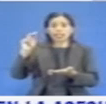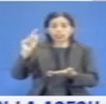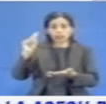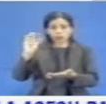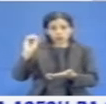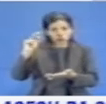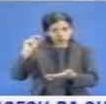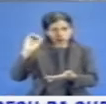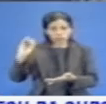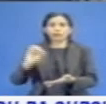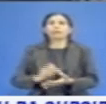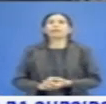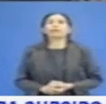Timor-Leste.